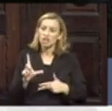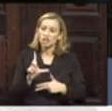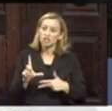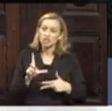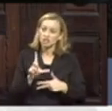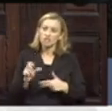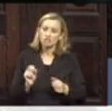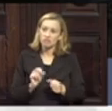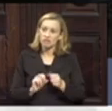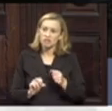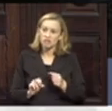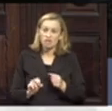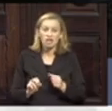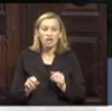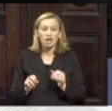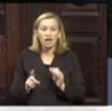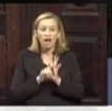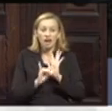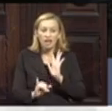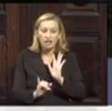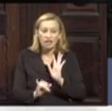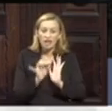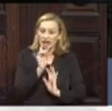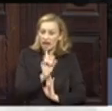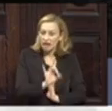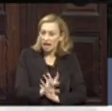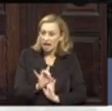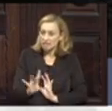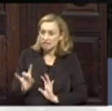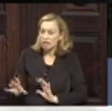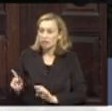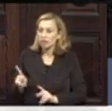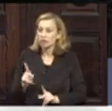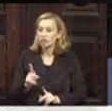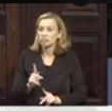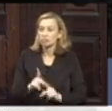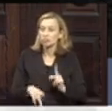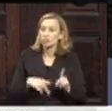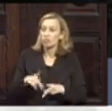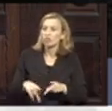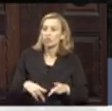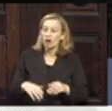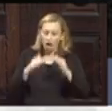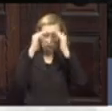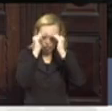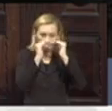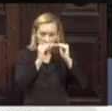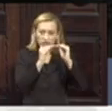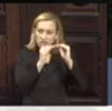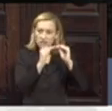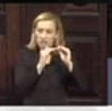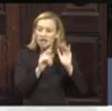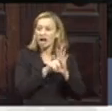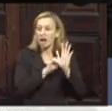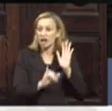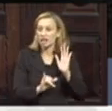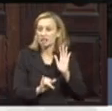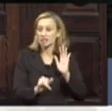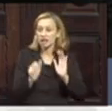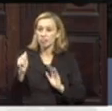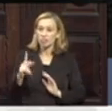de freios e contrapesos. Porque aqui, a nossa Carta Magna, a Constituição Federal, ela